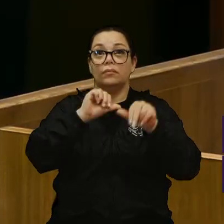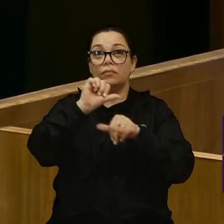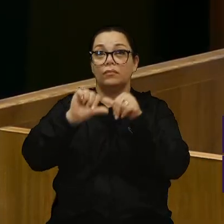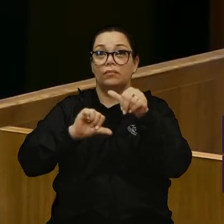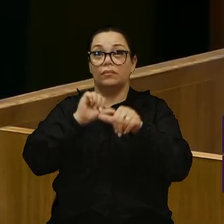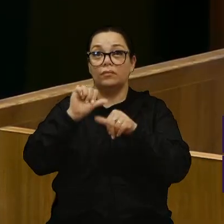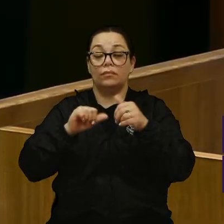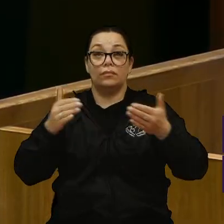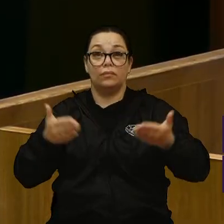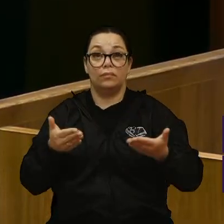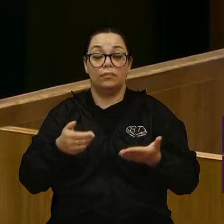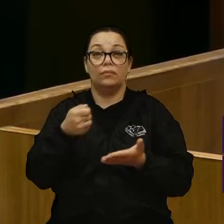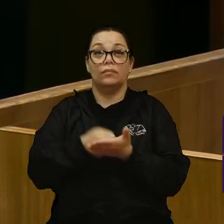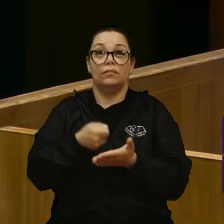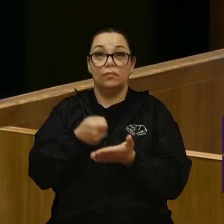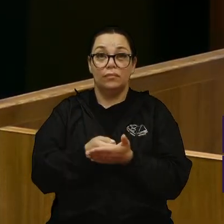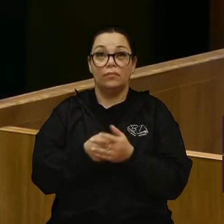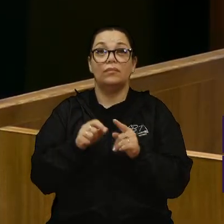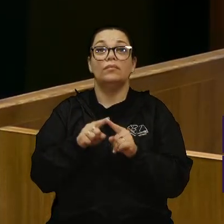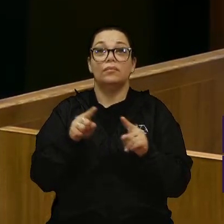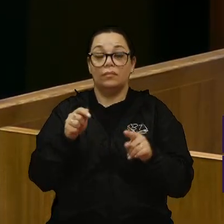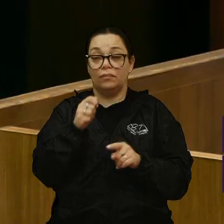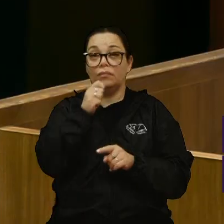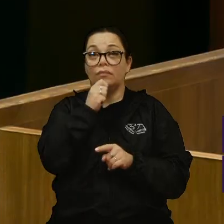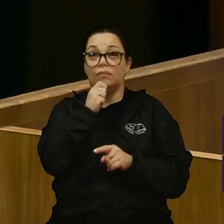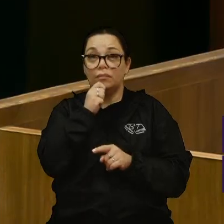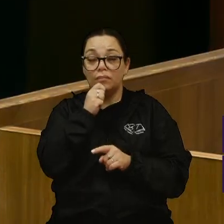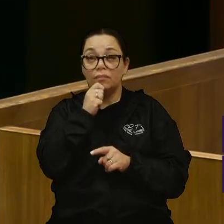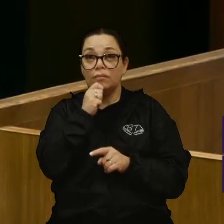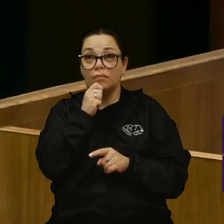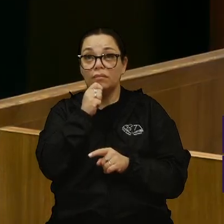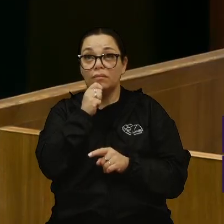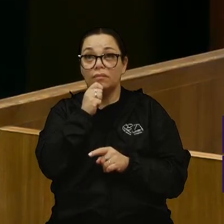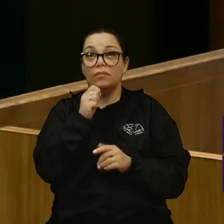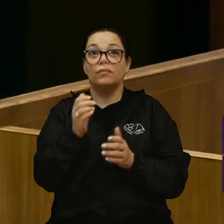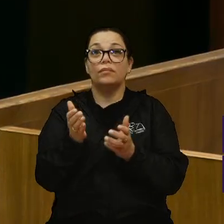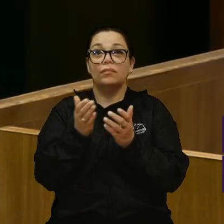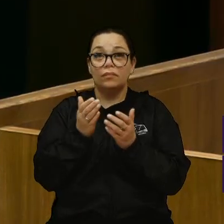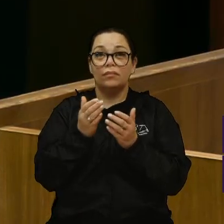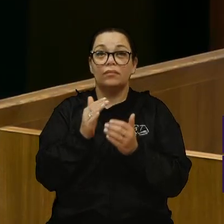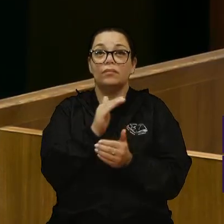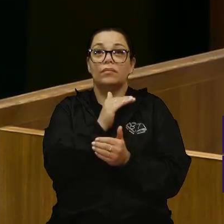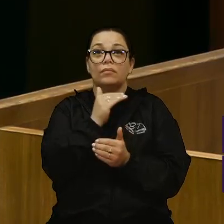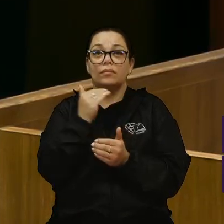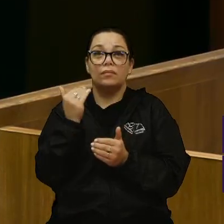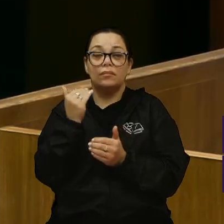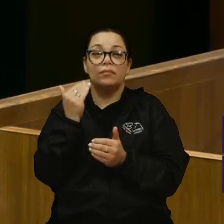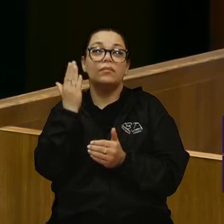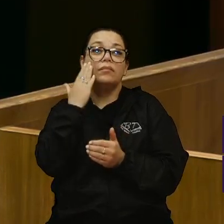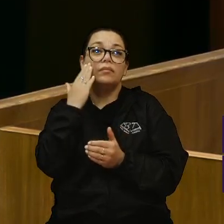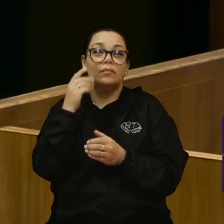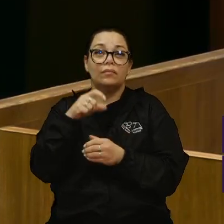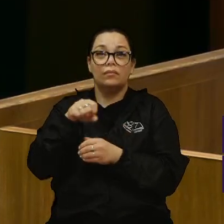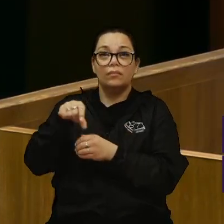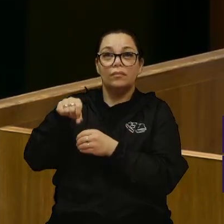pelas quais eu luto, mas ainda assim faço questão de morrer sendo semente.